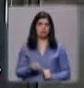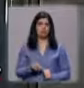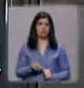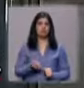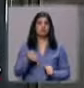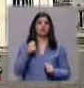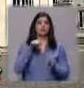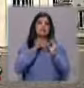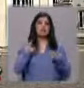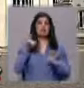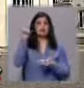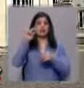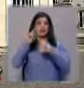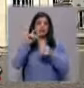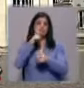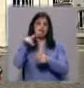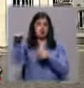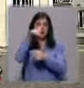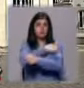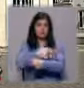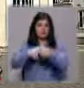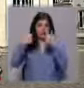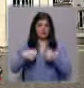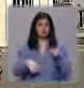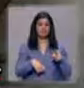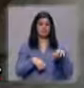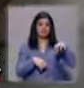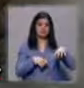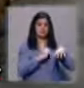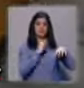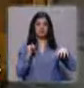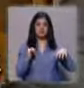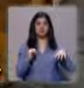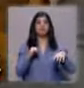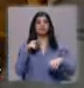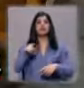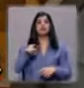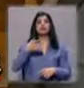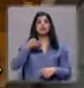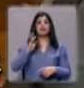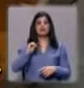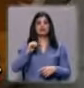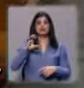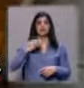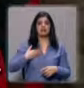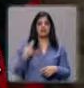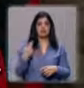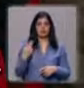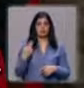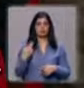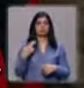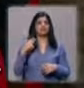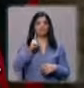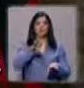no concelho e que precisam de apoio. Ao lado dos utentes do parque estão o PS e a CDU, que chumbaram a proposta do Executivo Laranja para criar aqui